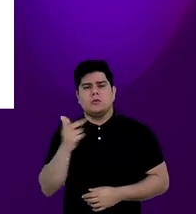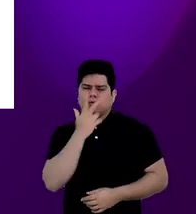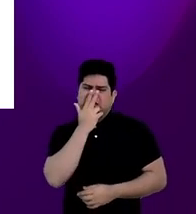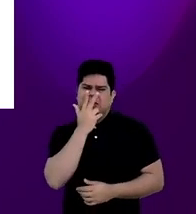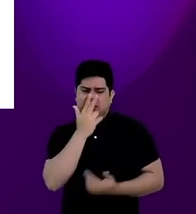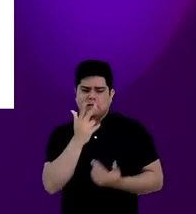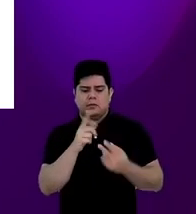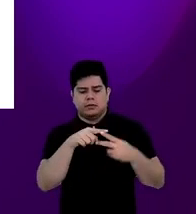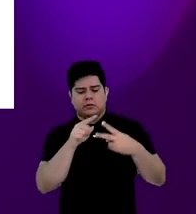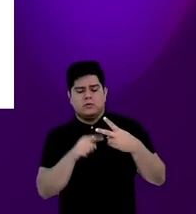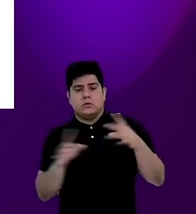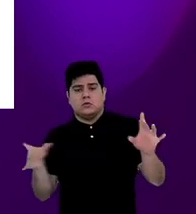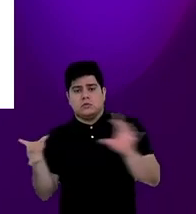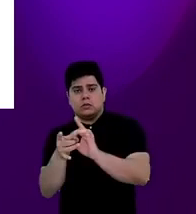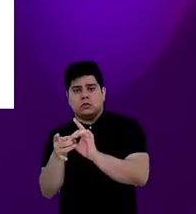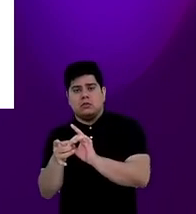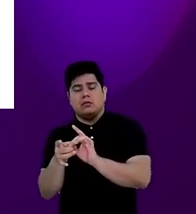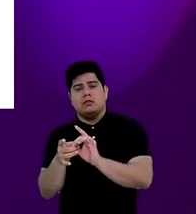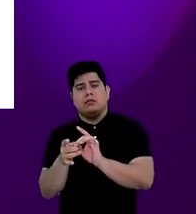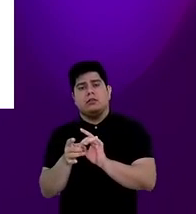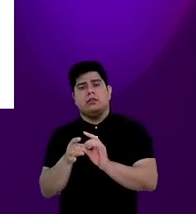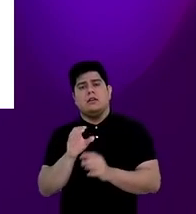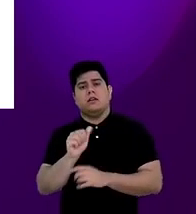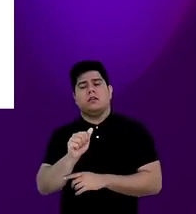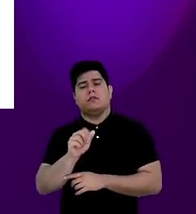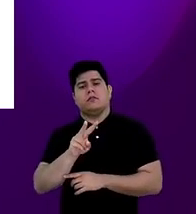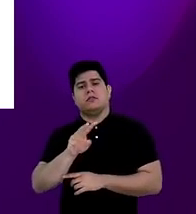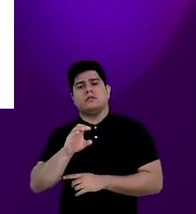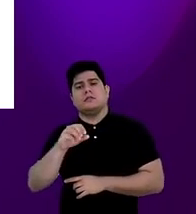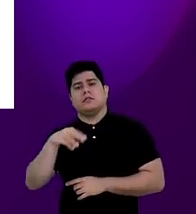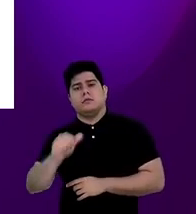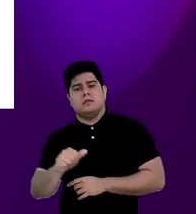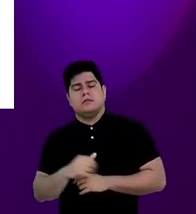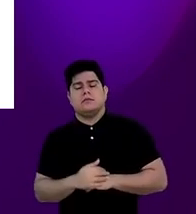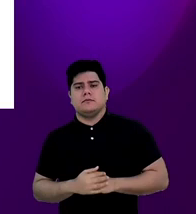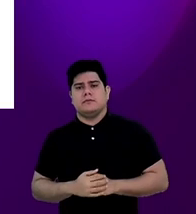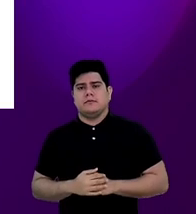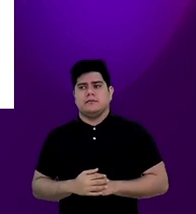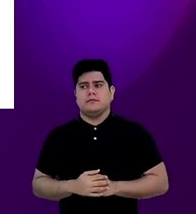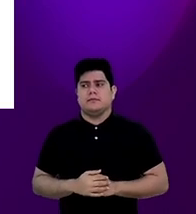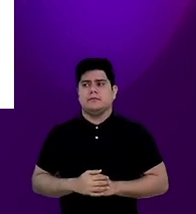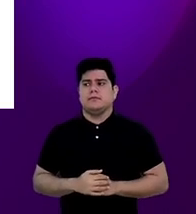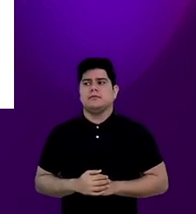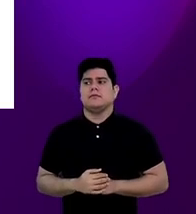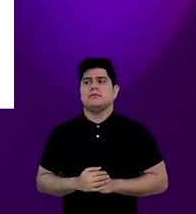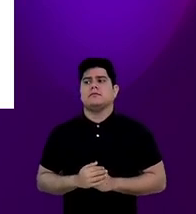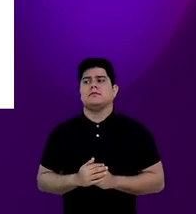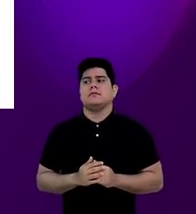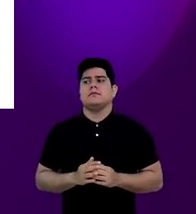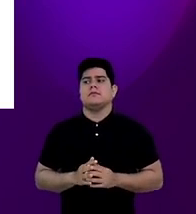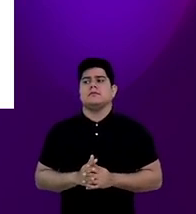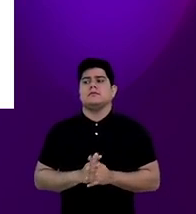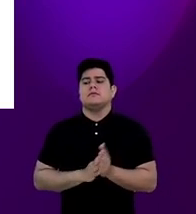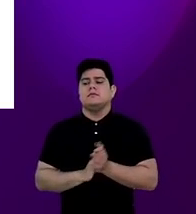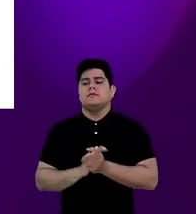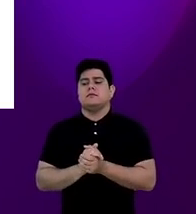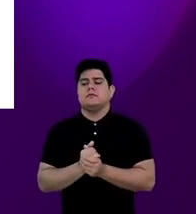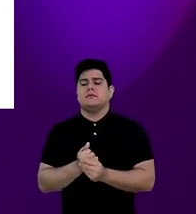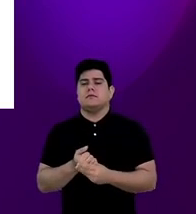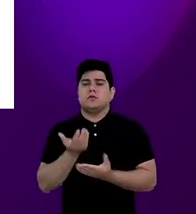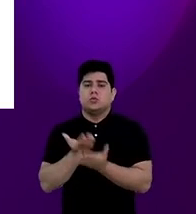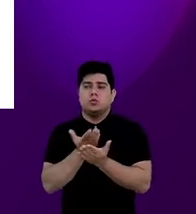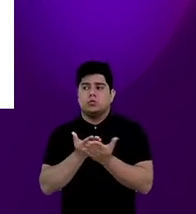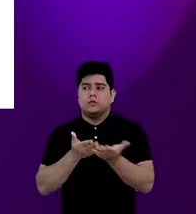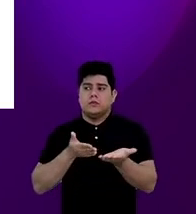2 domínios de ligação ao BCMA. E o CARTITUDE-1 foi o estudo que levou à aprovação, e que tem um desenho